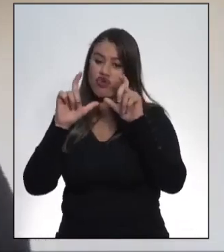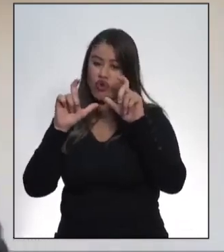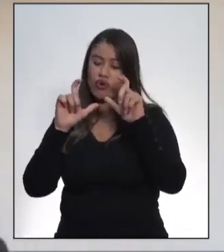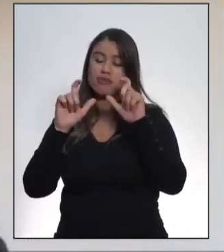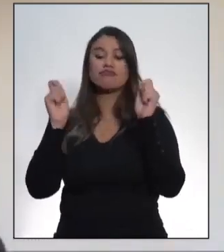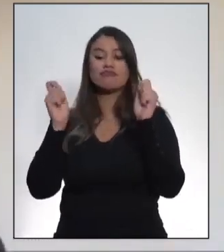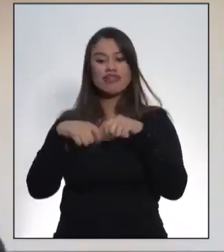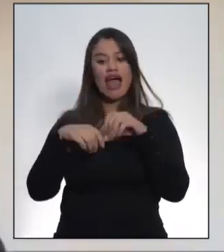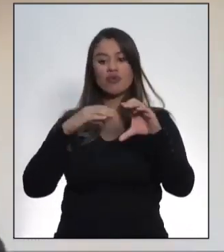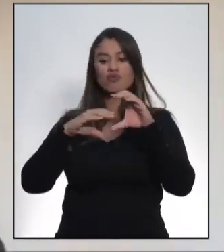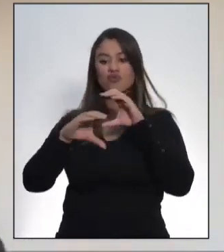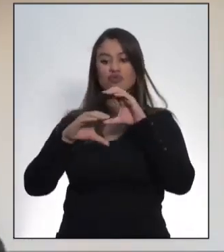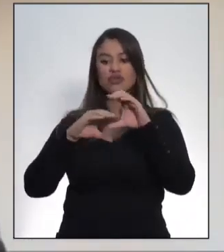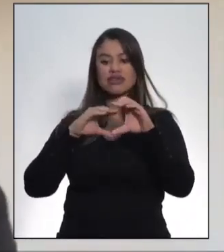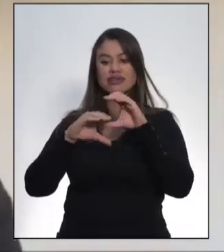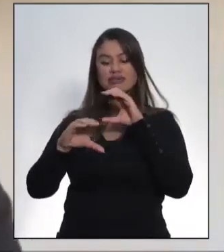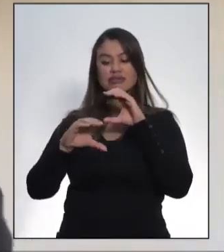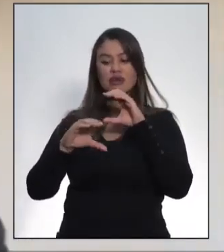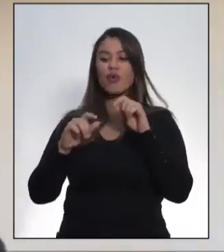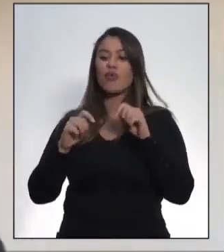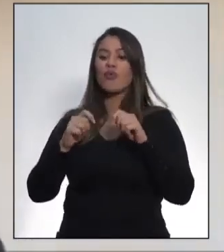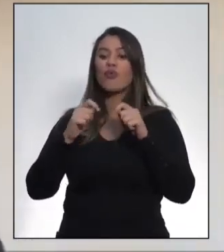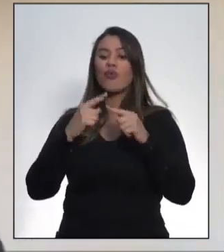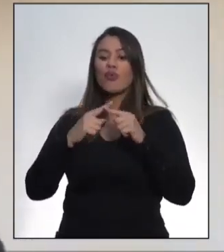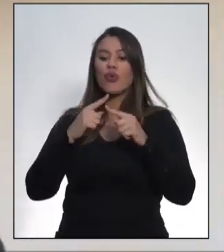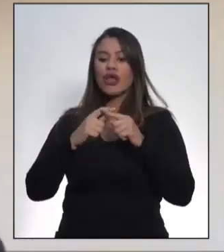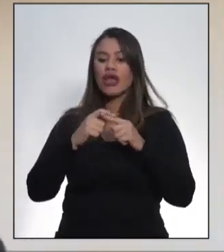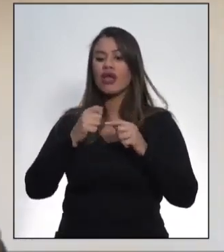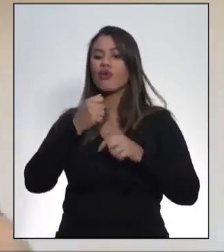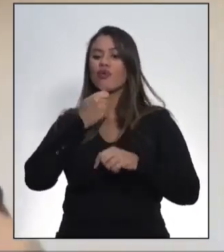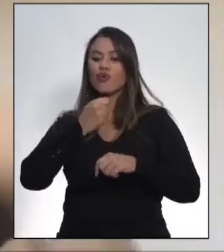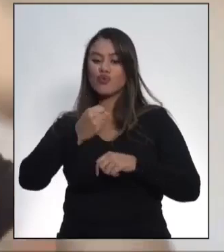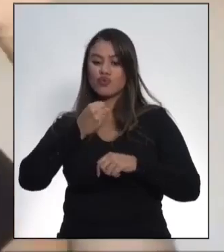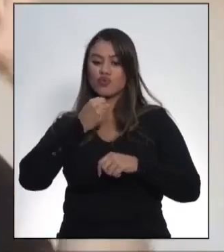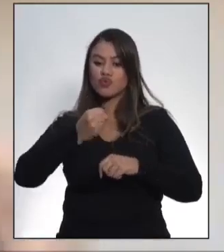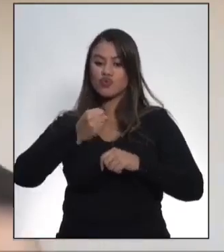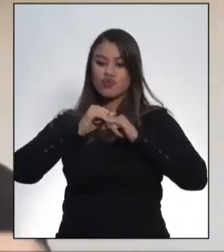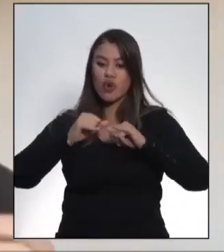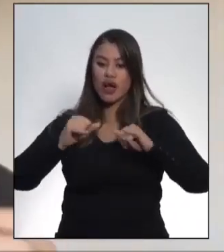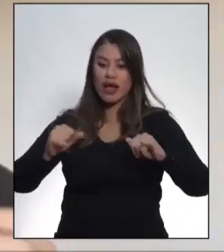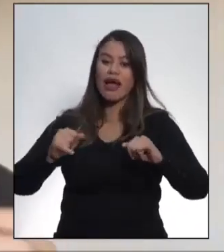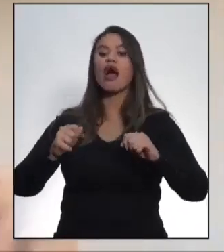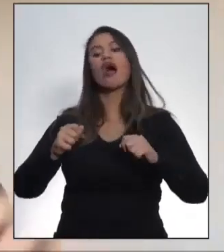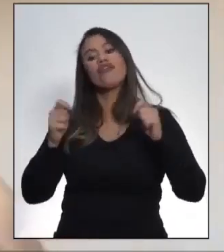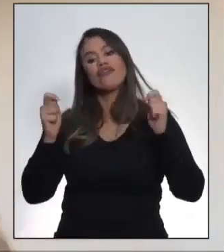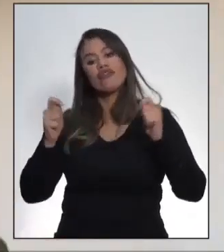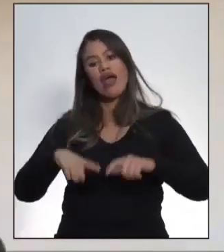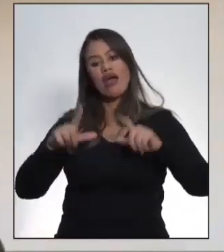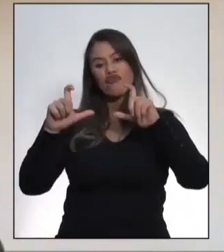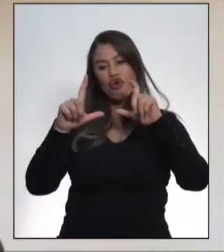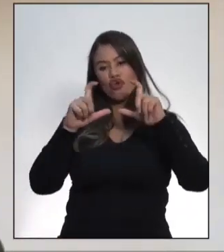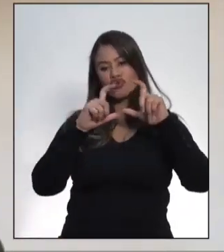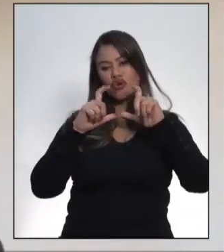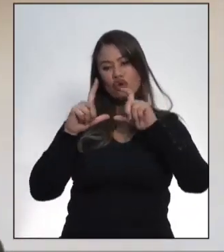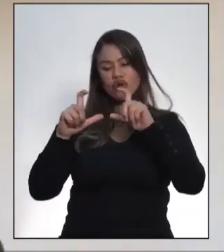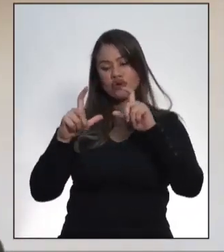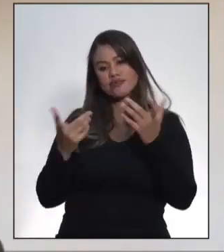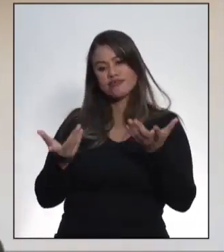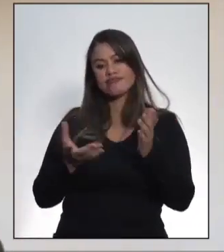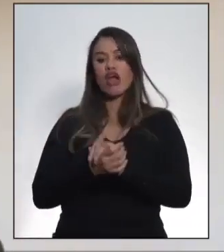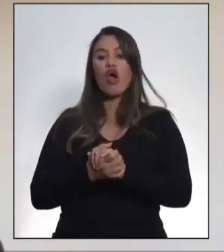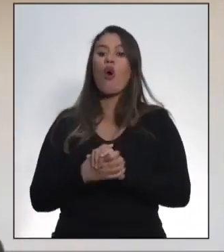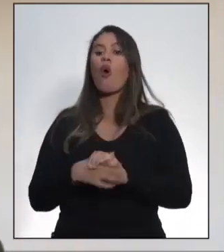fotógrafo jornalístico. Ser um publicitário, mas pensar nas imagens associadas à